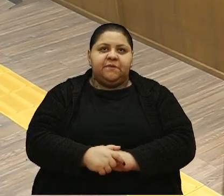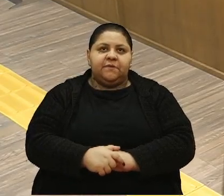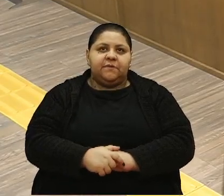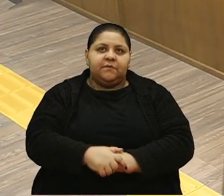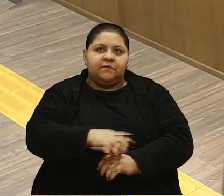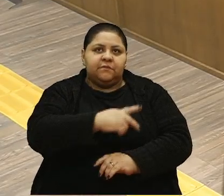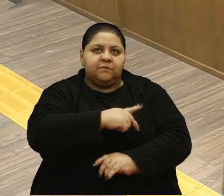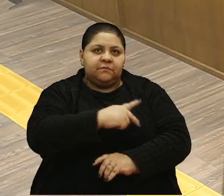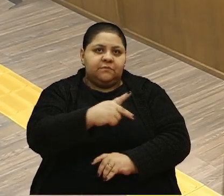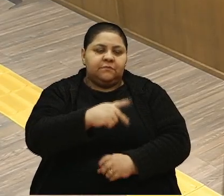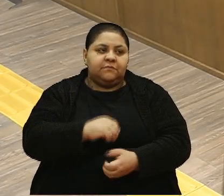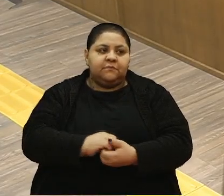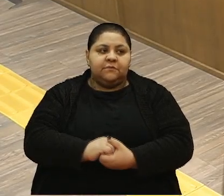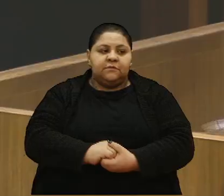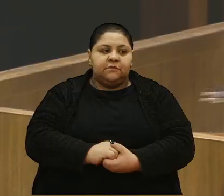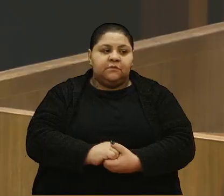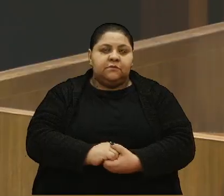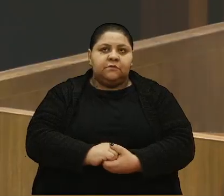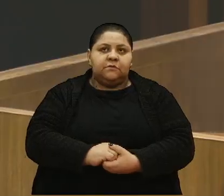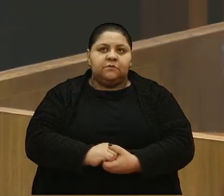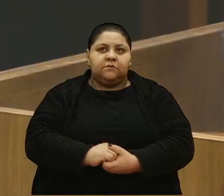Senhor presidente,